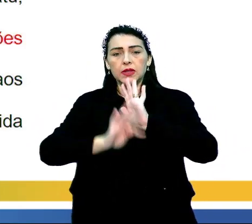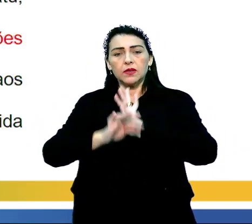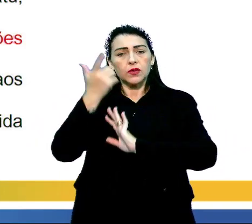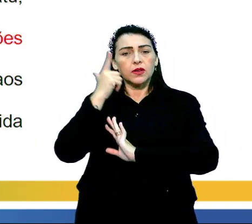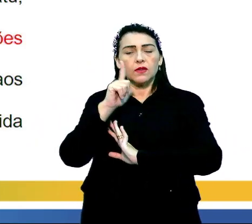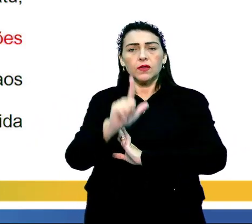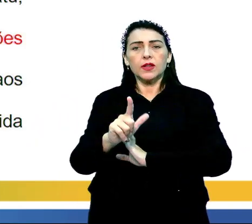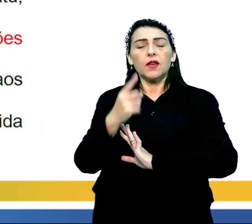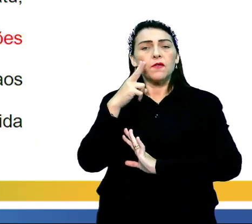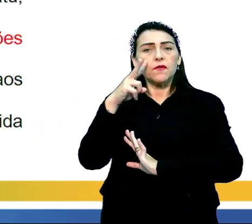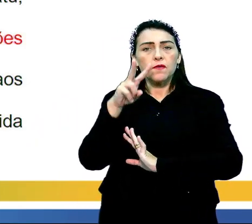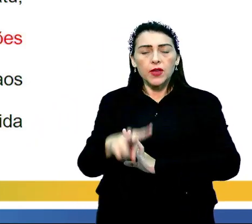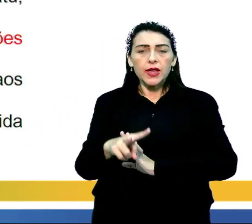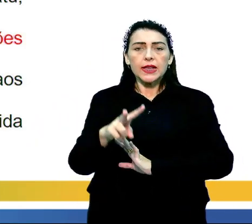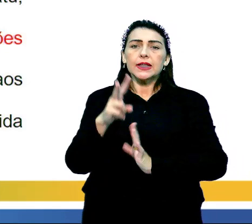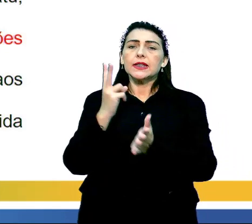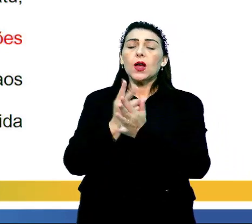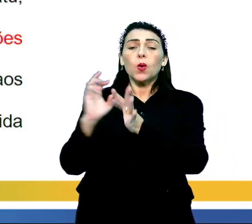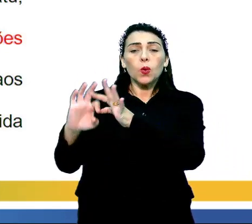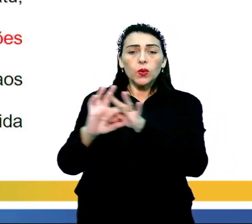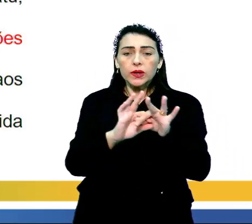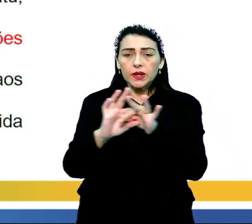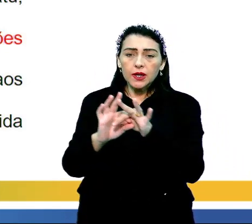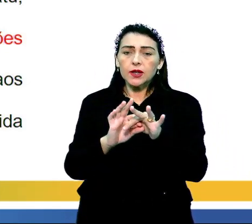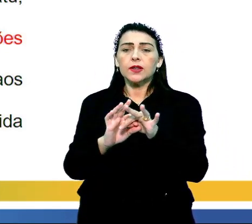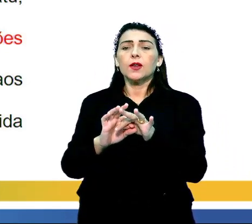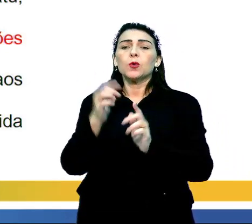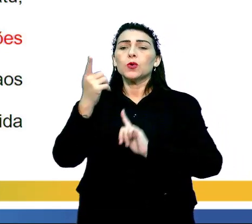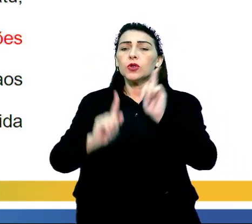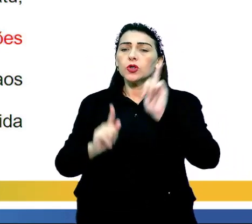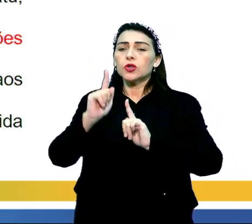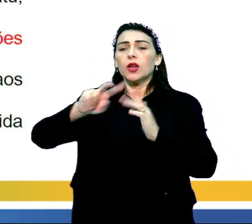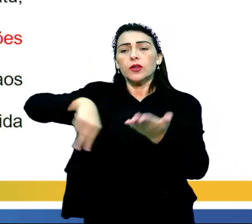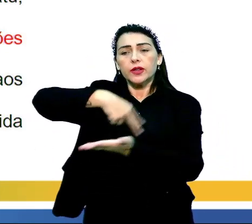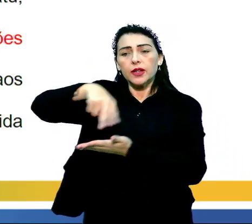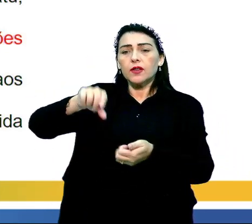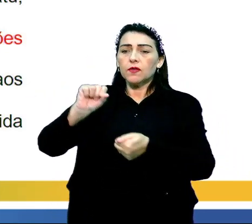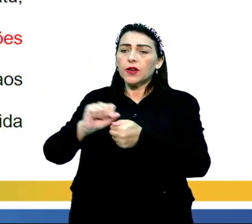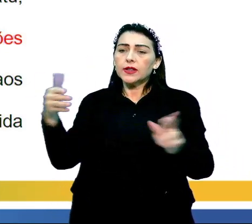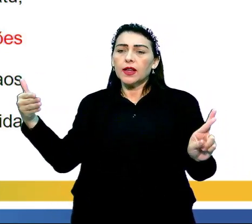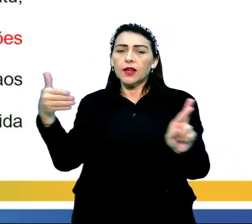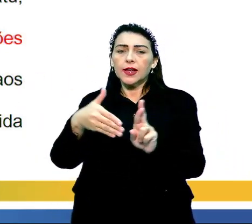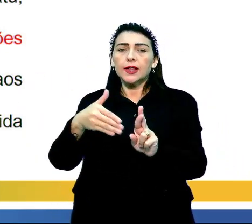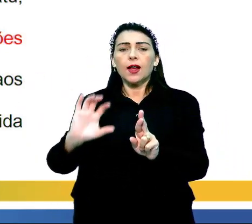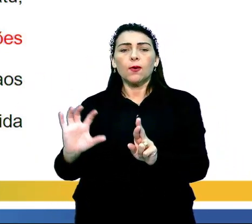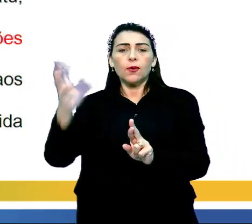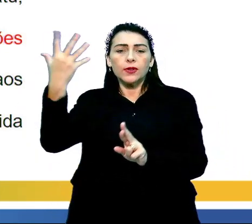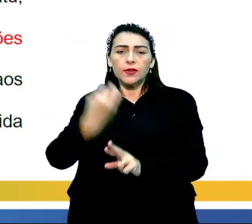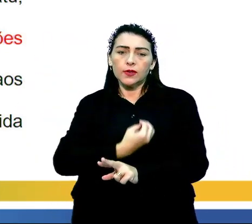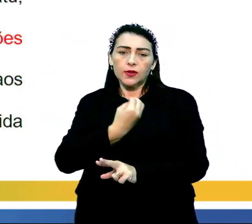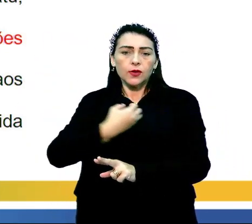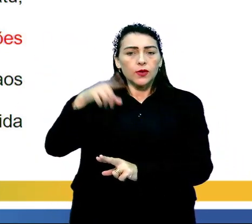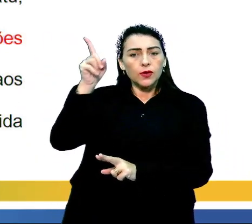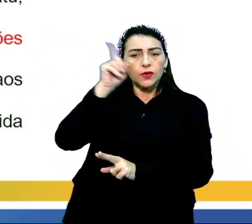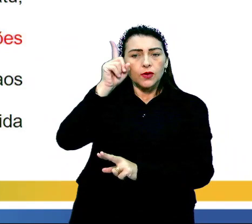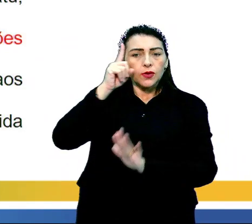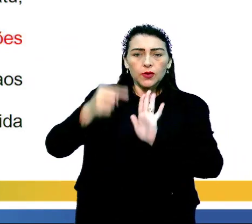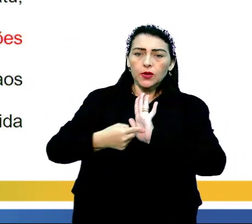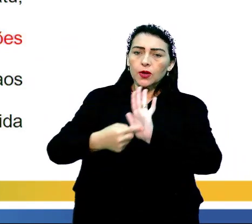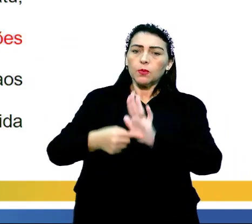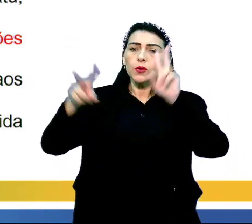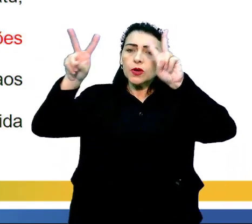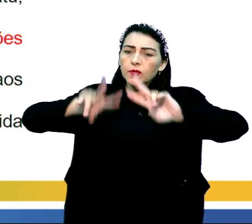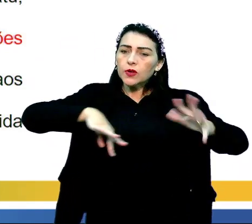vai conseguir ver que são contextuais, pois seus gestos e coreografias fazem referência a situações de vida cotidiana